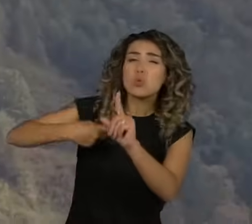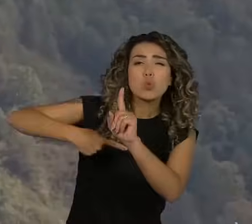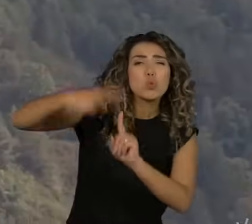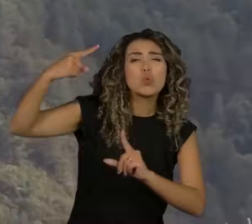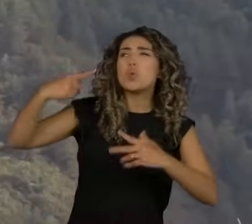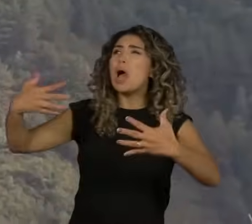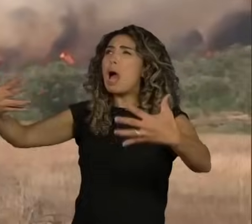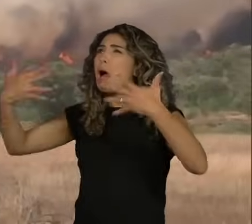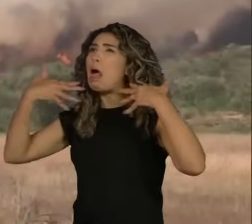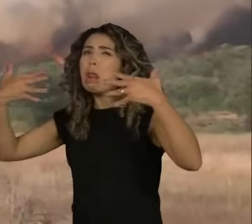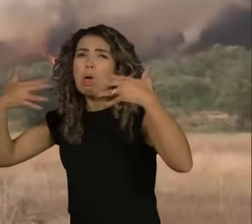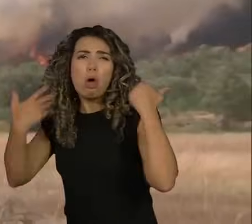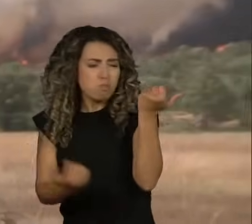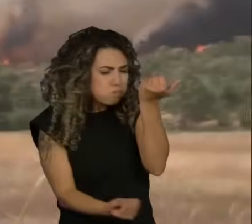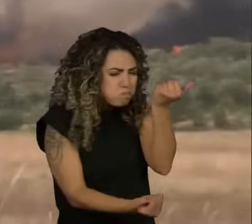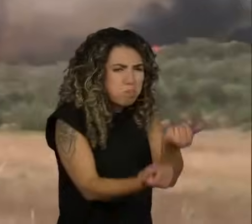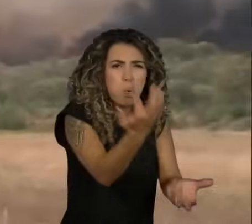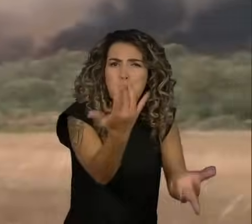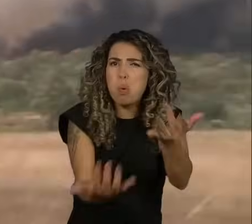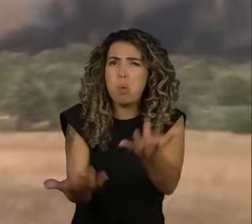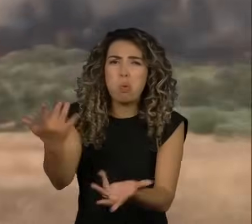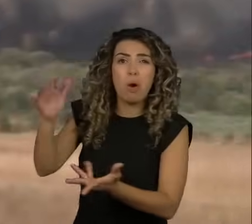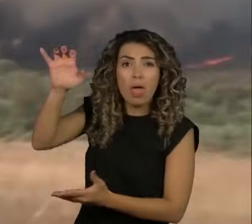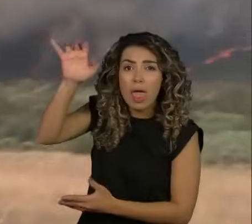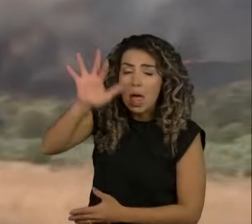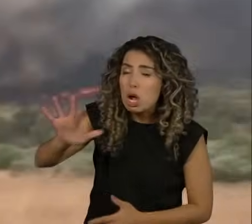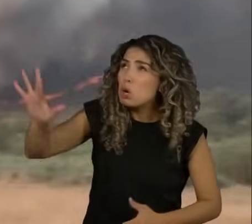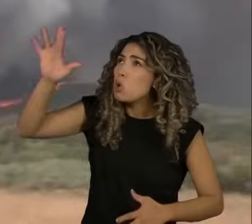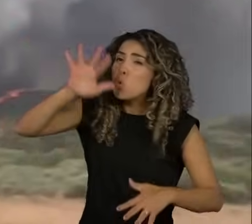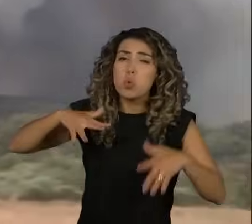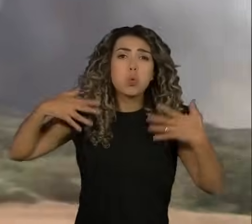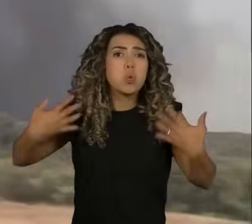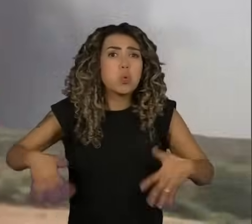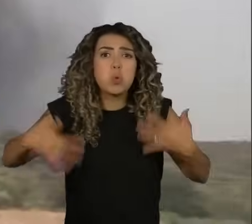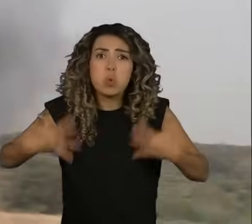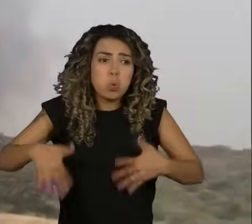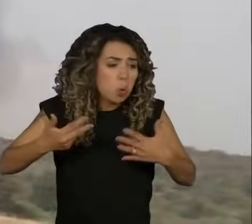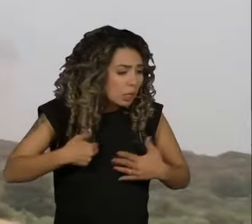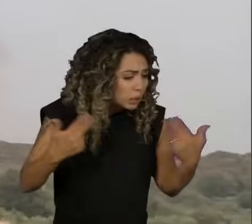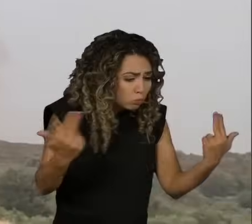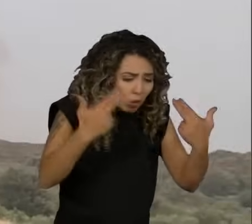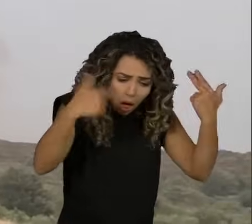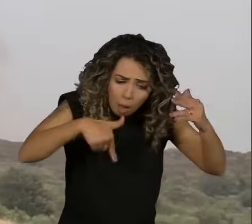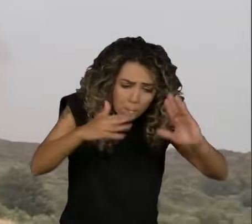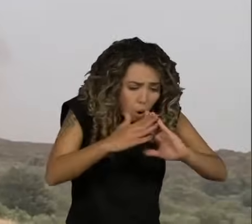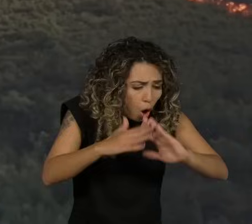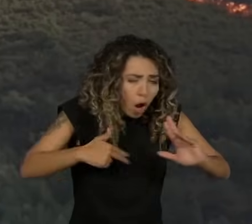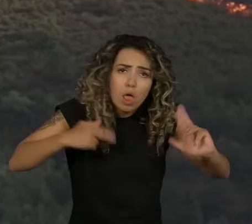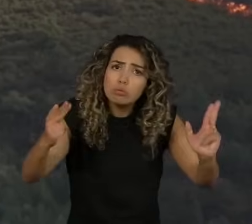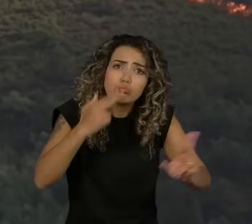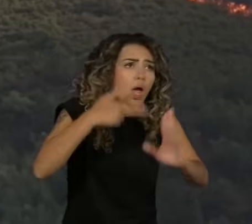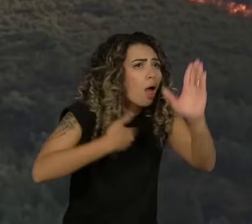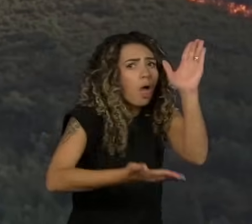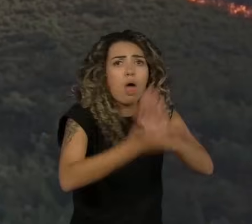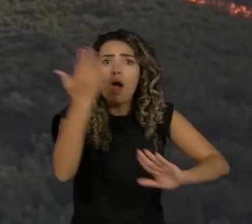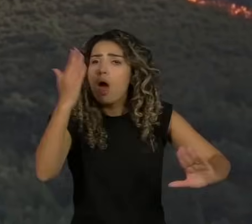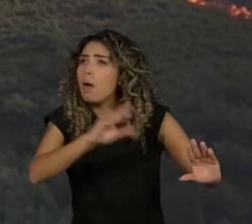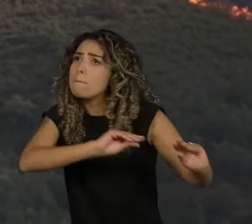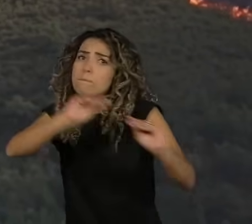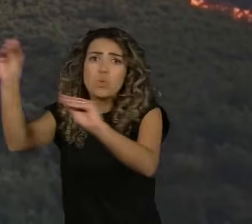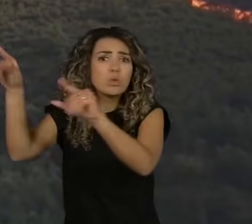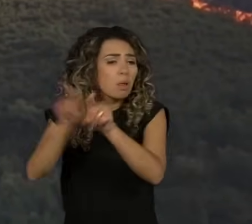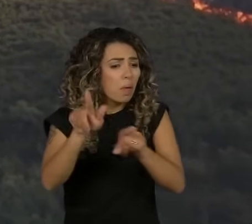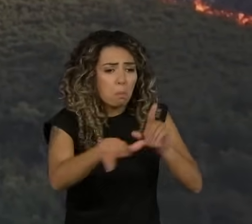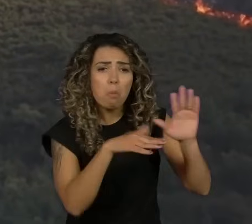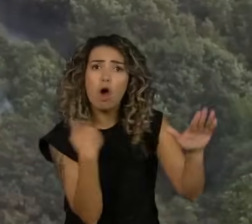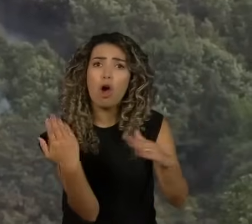incêndios florestais castigam a Europa, provocando deslocamentos de moradores e até mortes. A Espanha vive